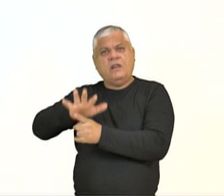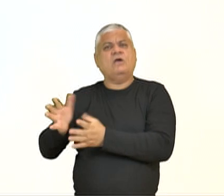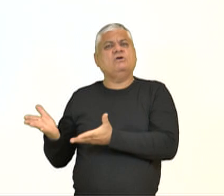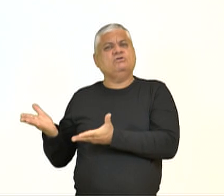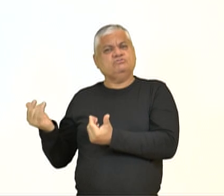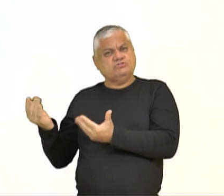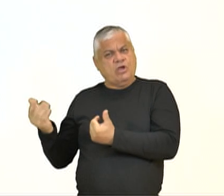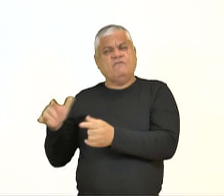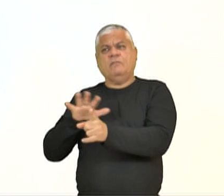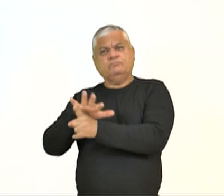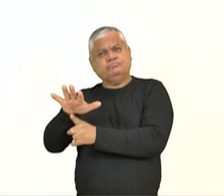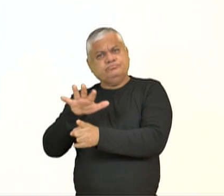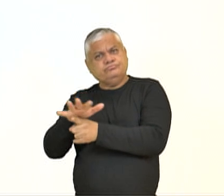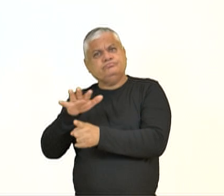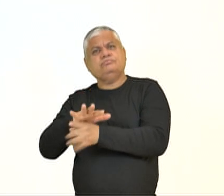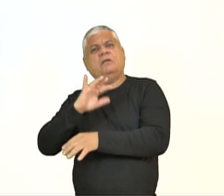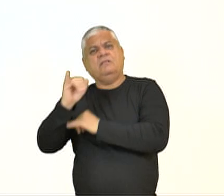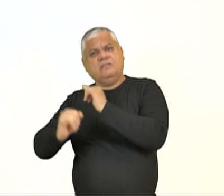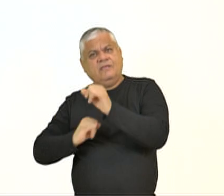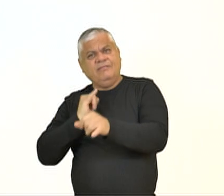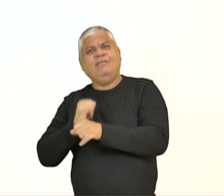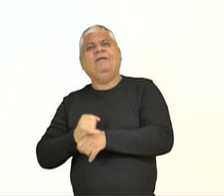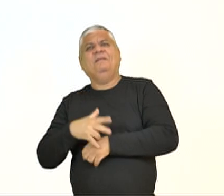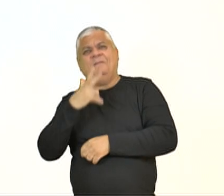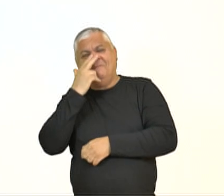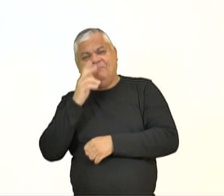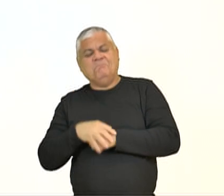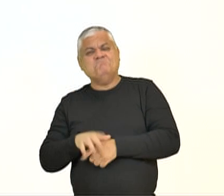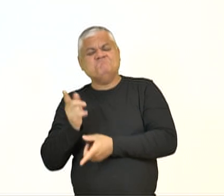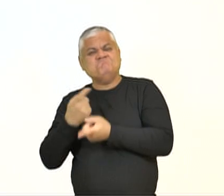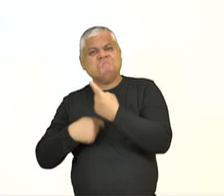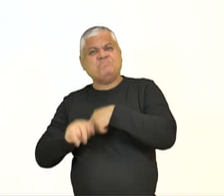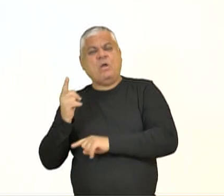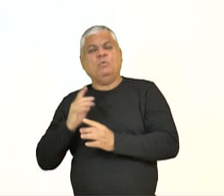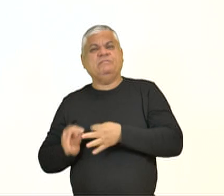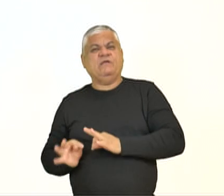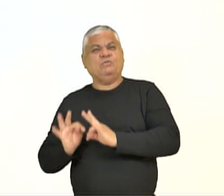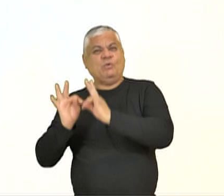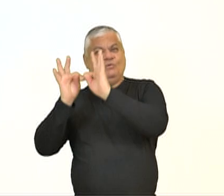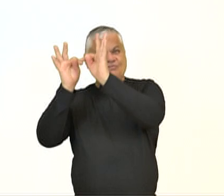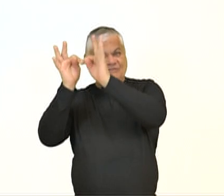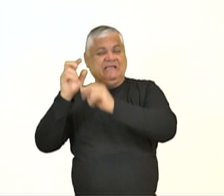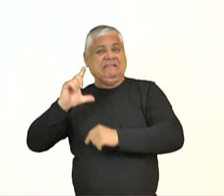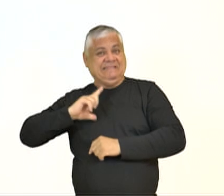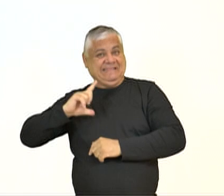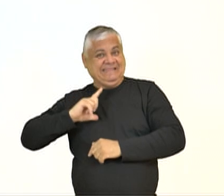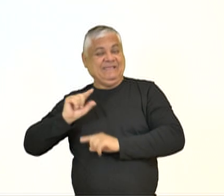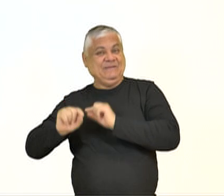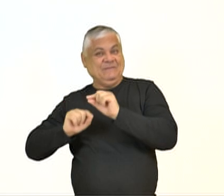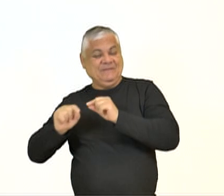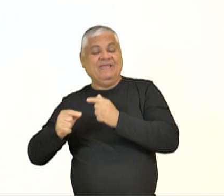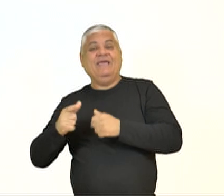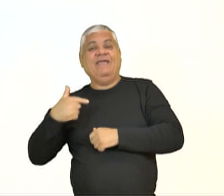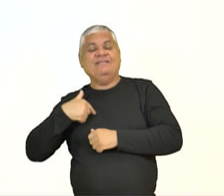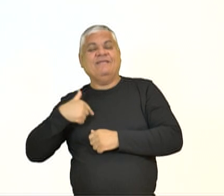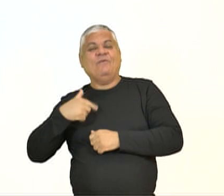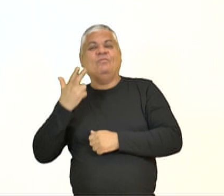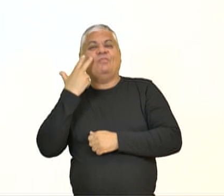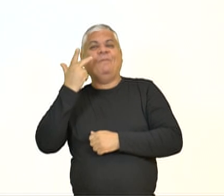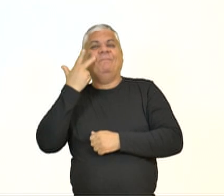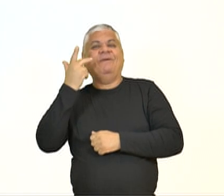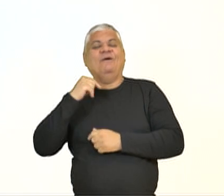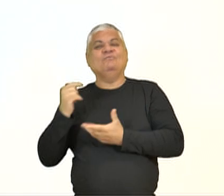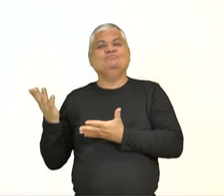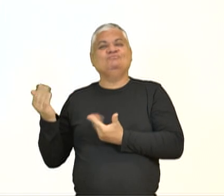jovens, né? Então estamos vivenciando uma era aí de explosão das tecnologias digitais de informação e comunicação e é natural